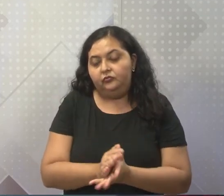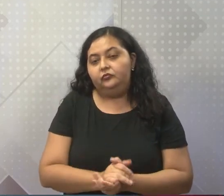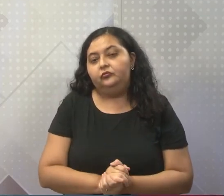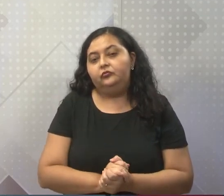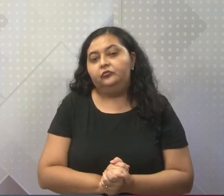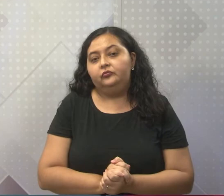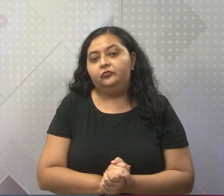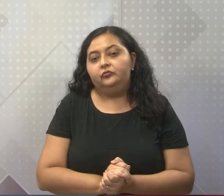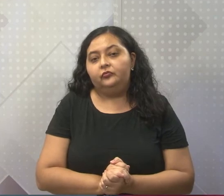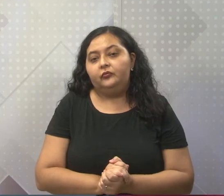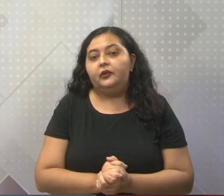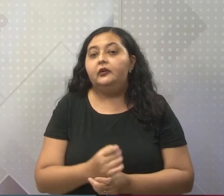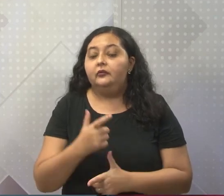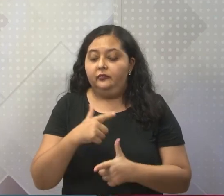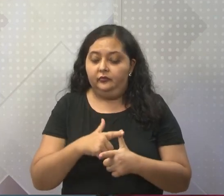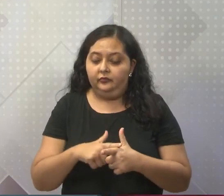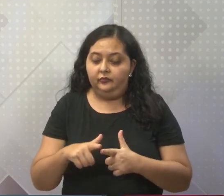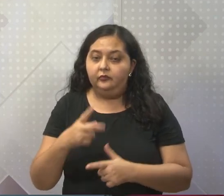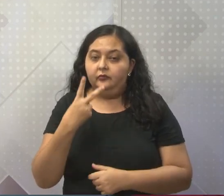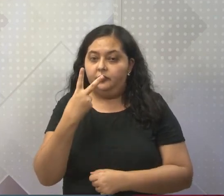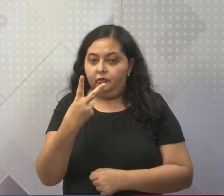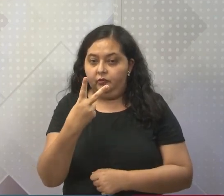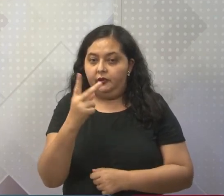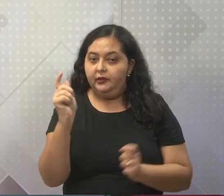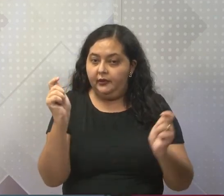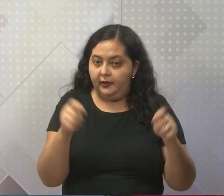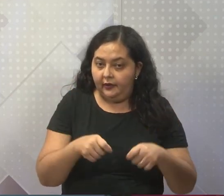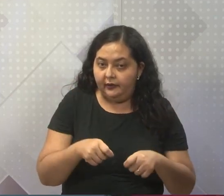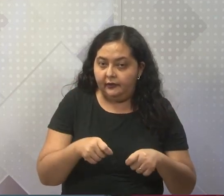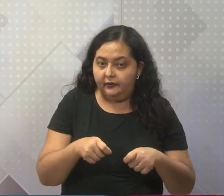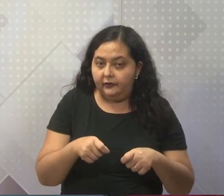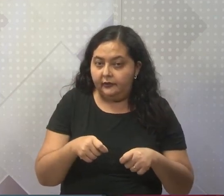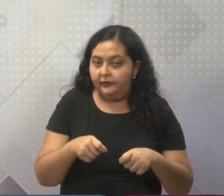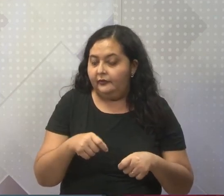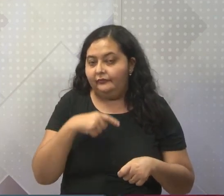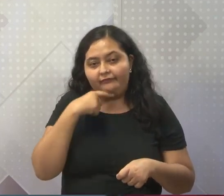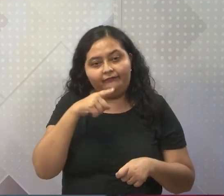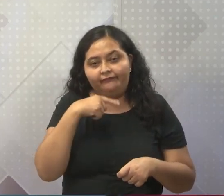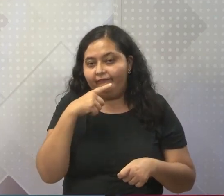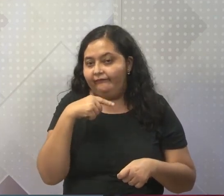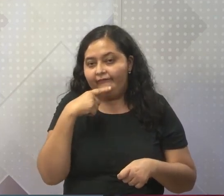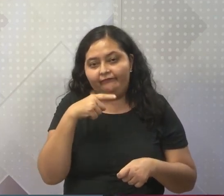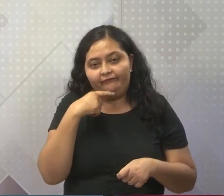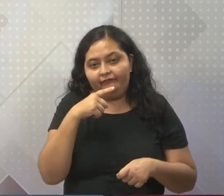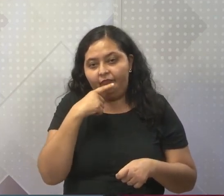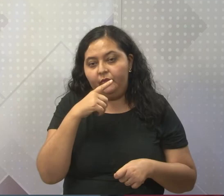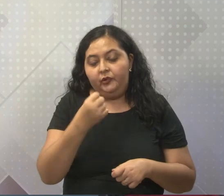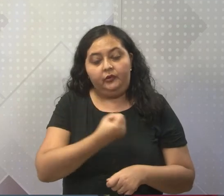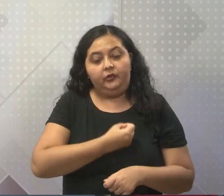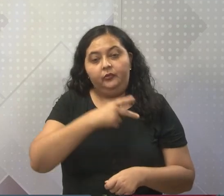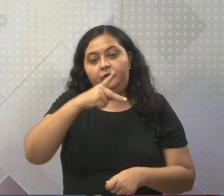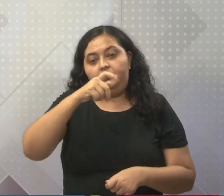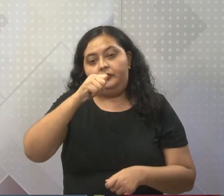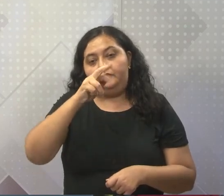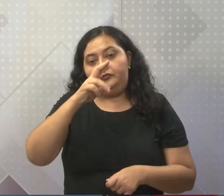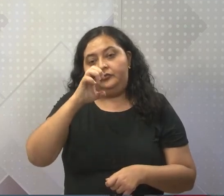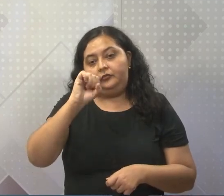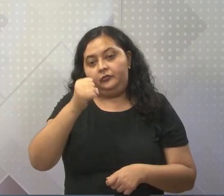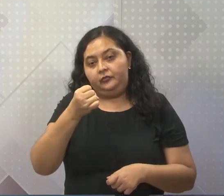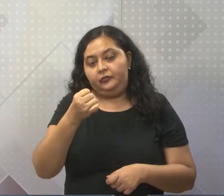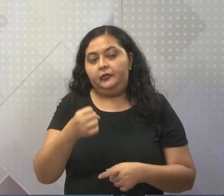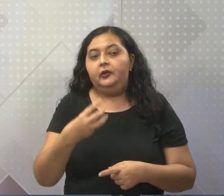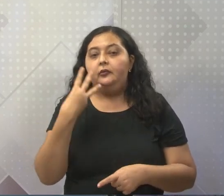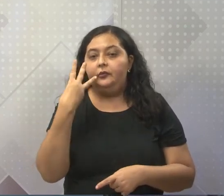Começa a tentar por 2. Dá por 2? A gente sabe que não dá porque não são números pares. Então, vamos por